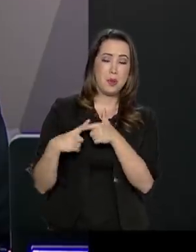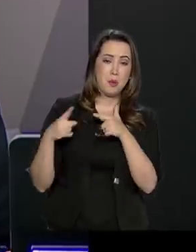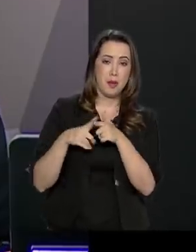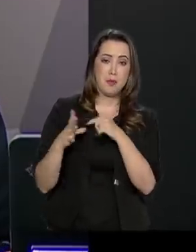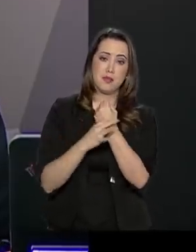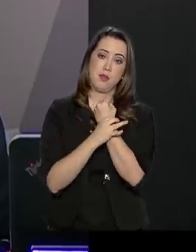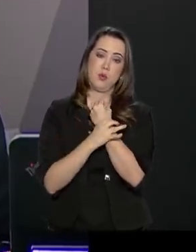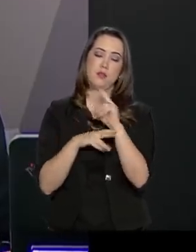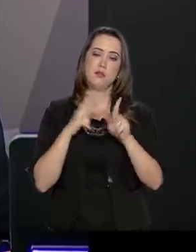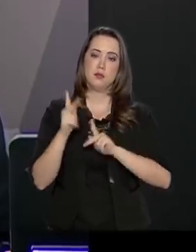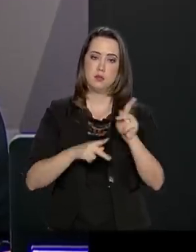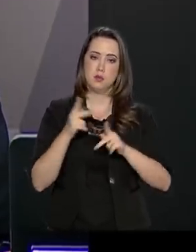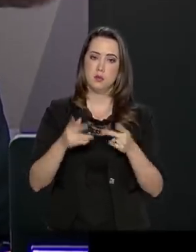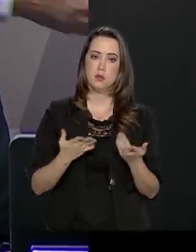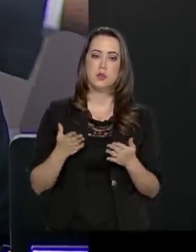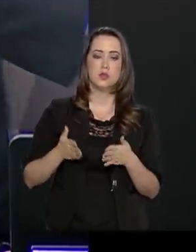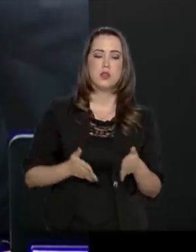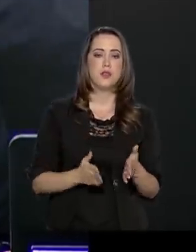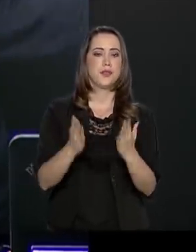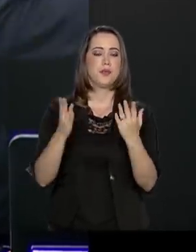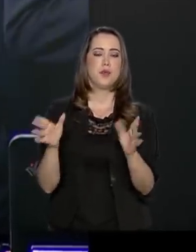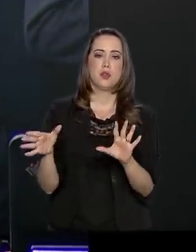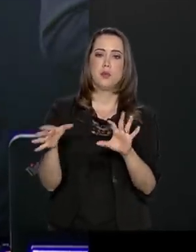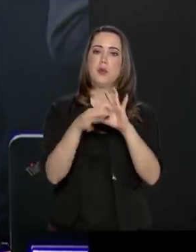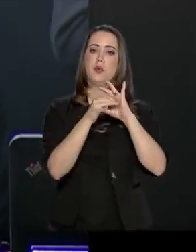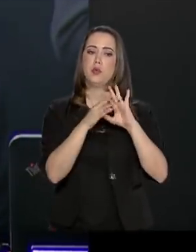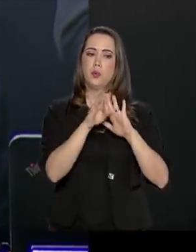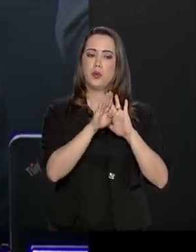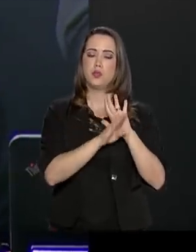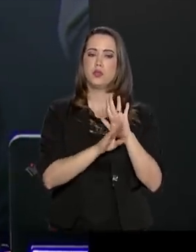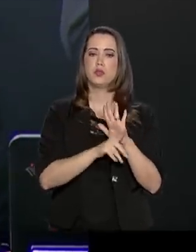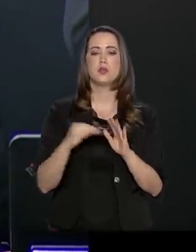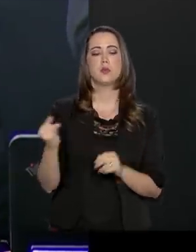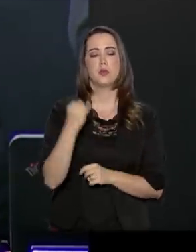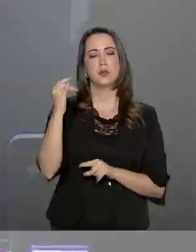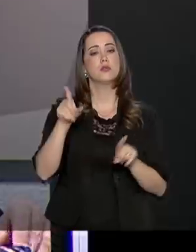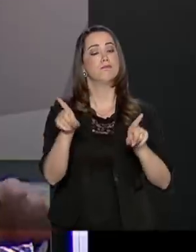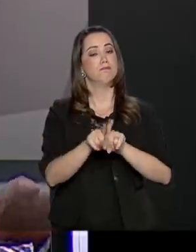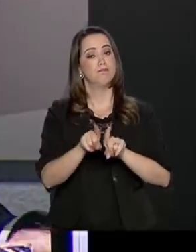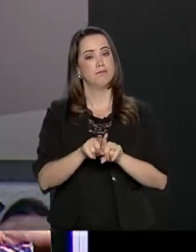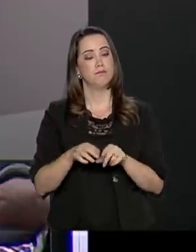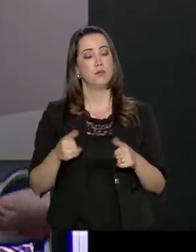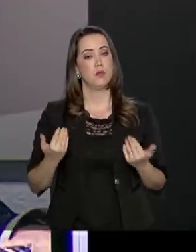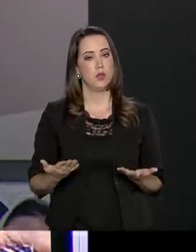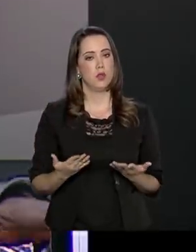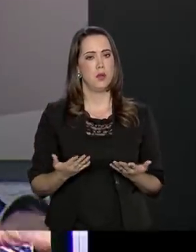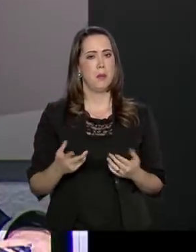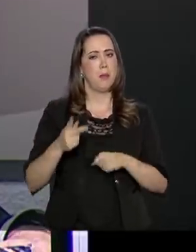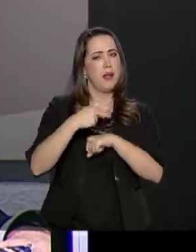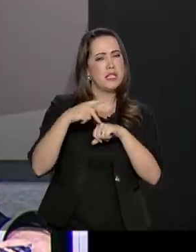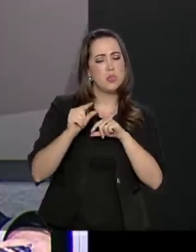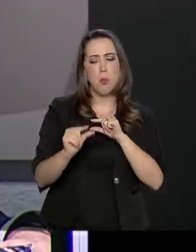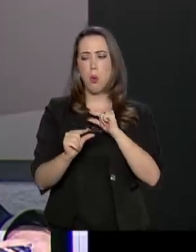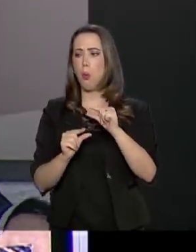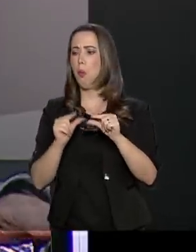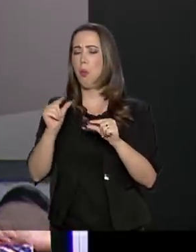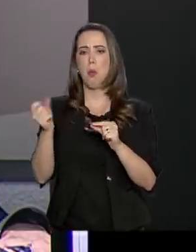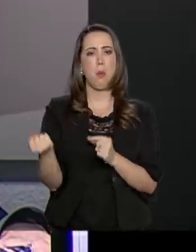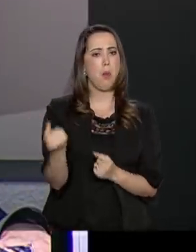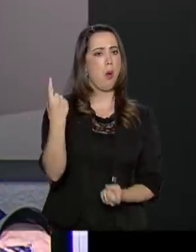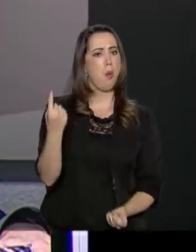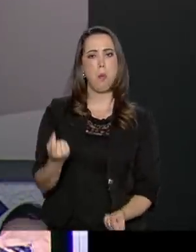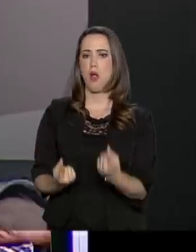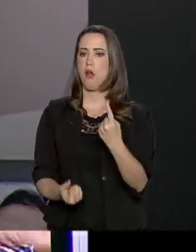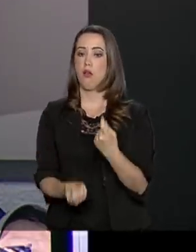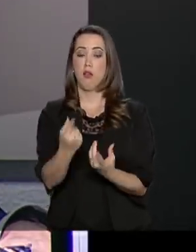segurança pública, e nessa linha se insere o projeto, também é extremamente relevante. Poucos países fizeram o que o